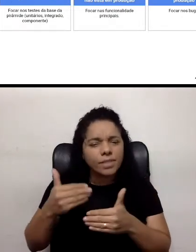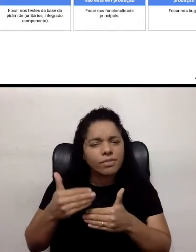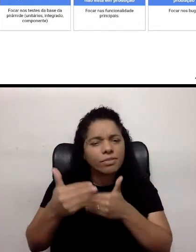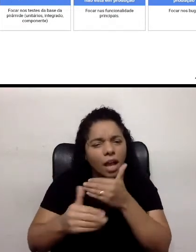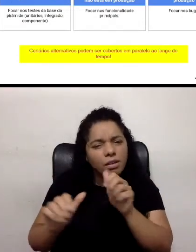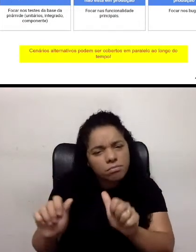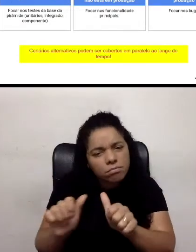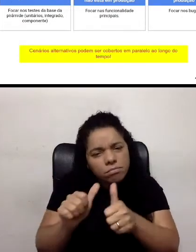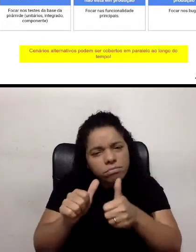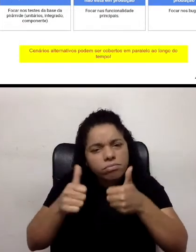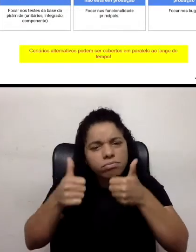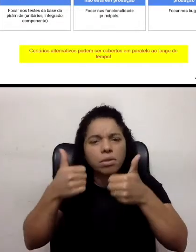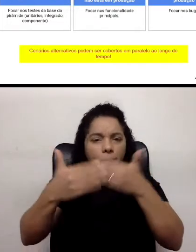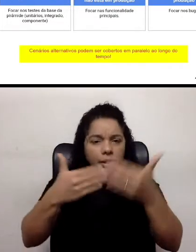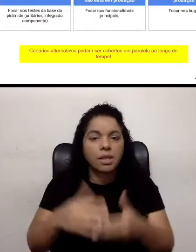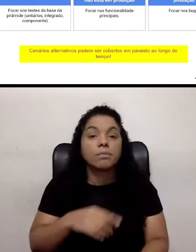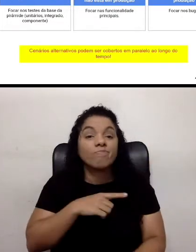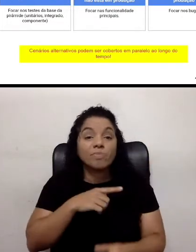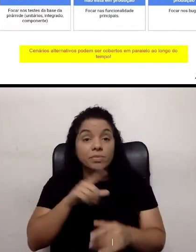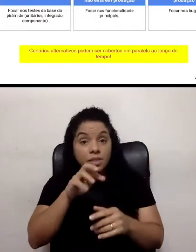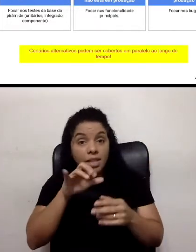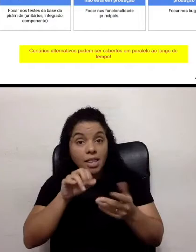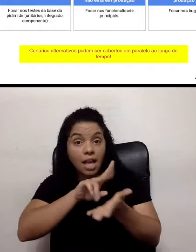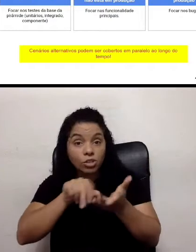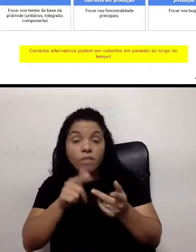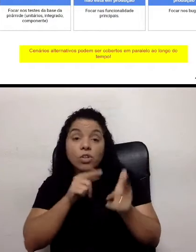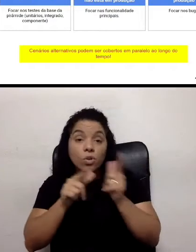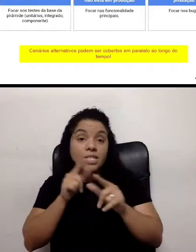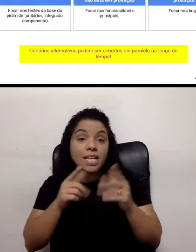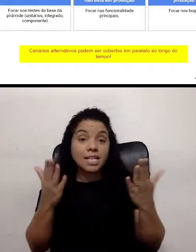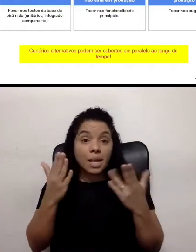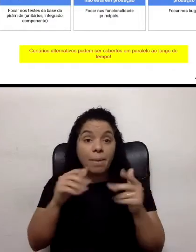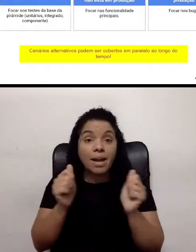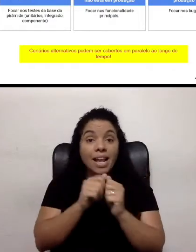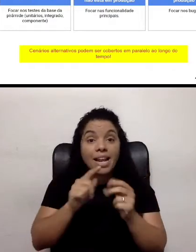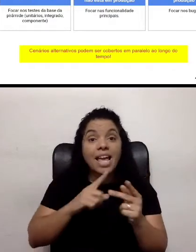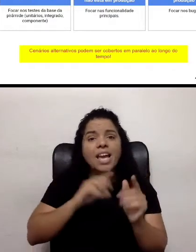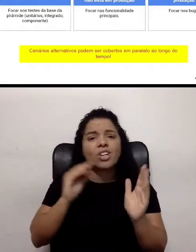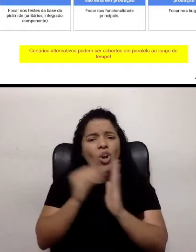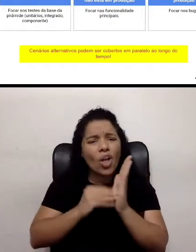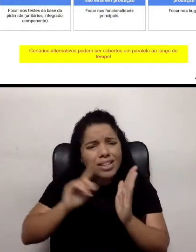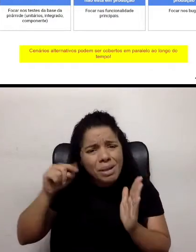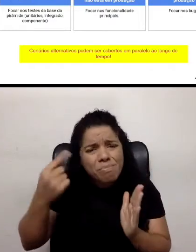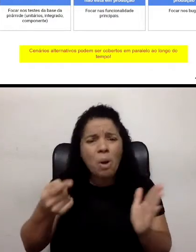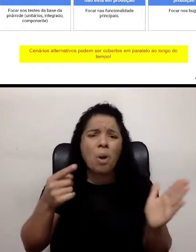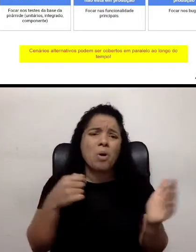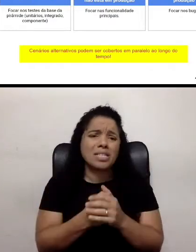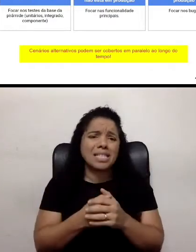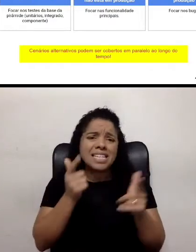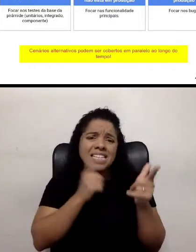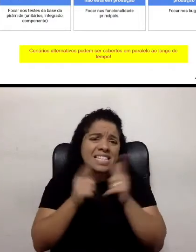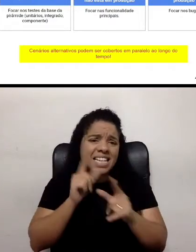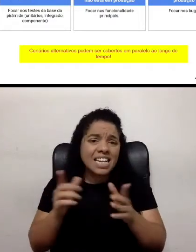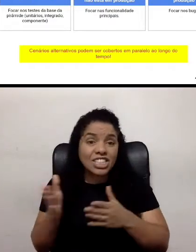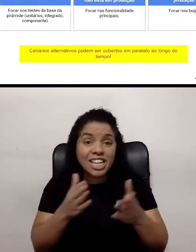incrementando. Os cenários alternativos você consegue colocar em paralelo, coloca depois. Quando você garantiu o